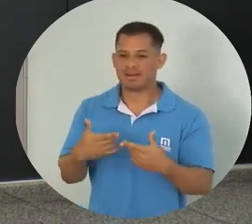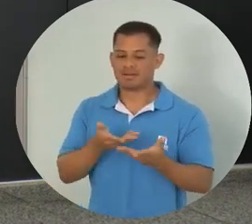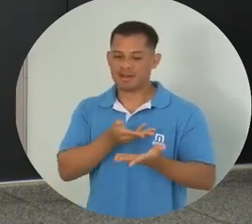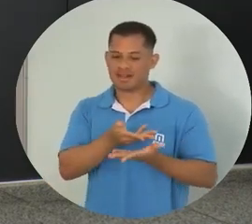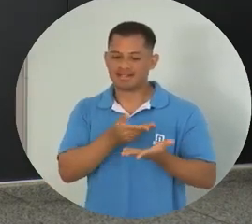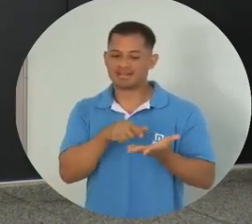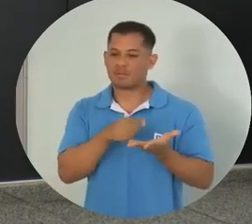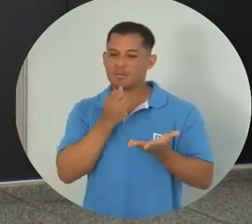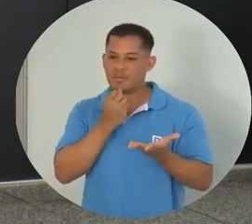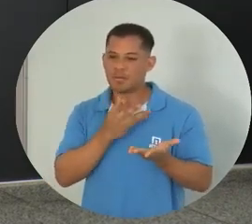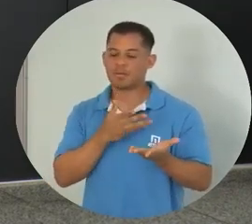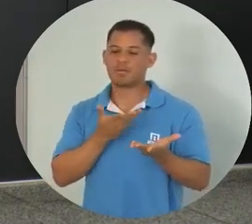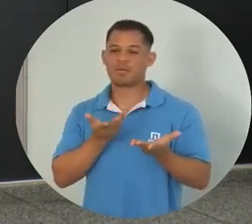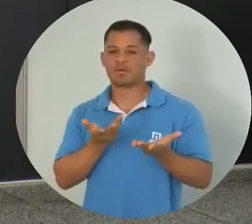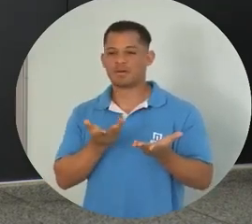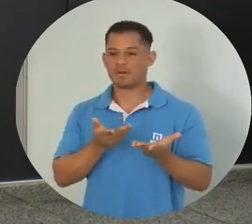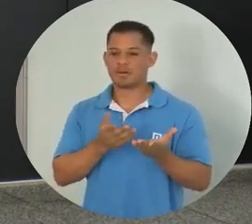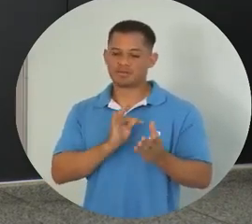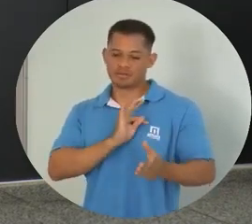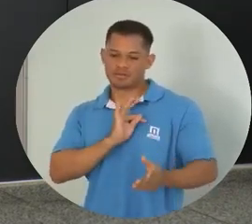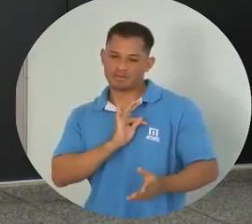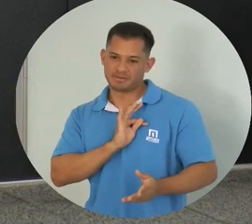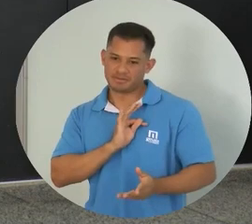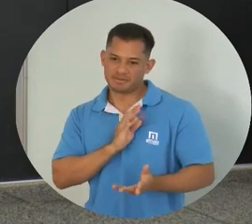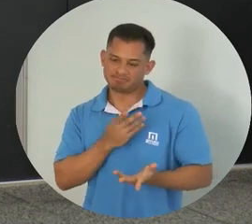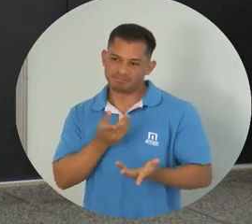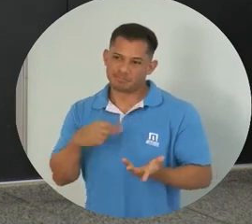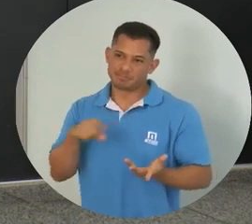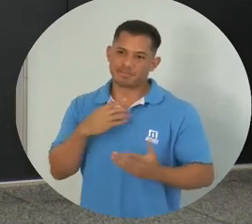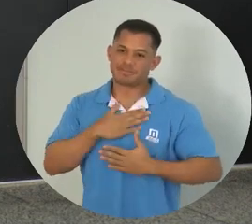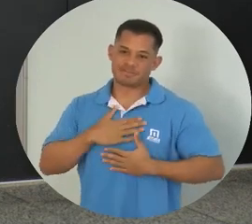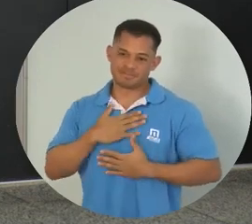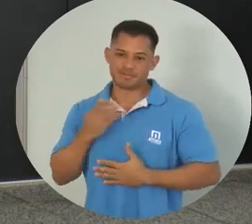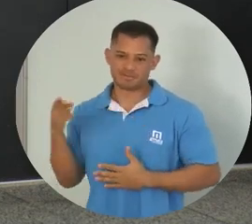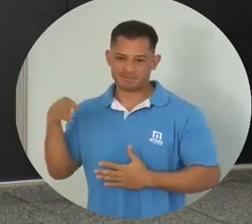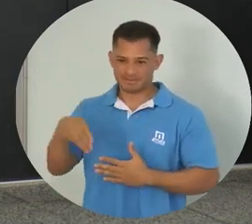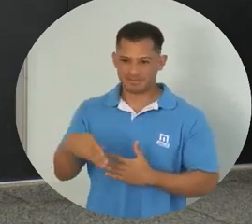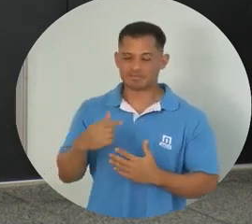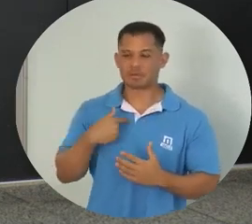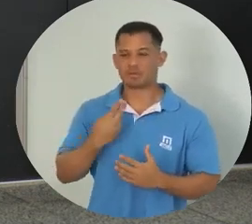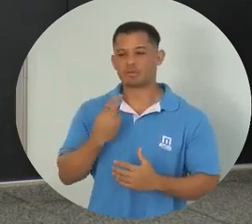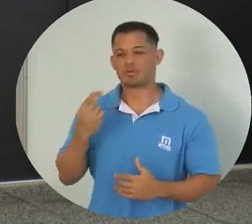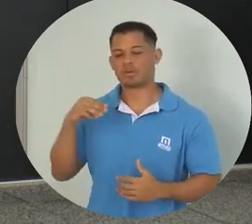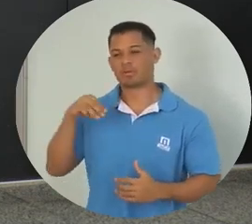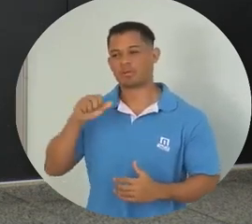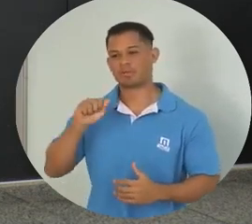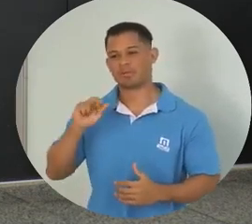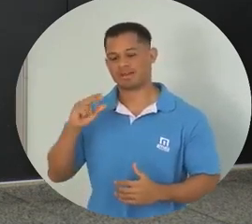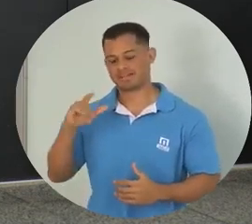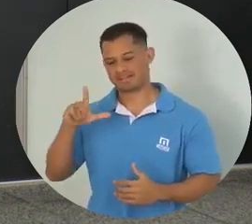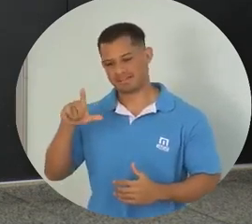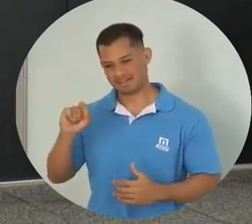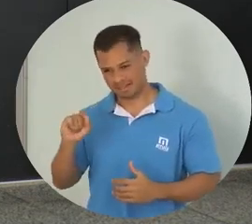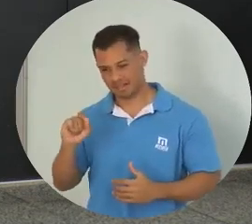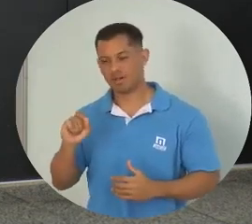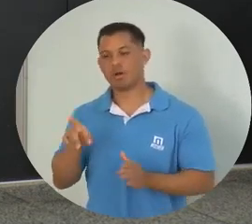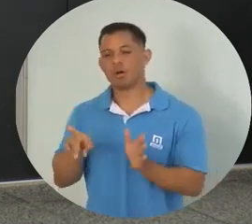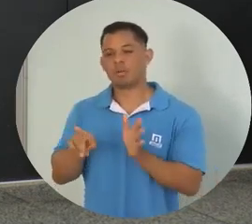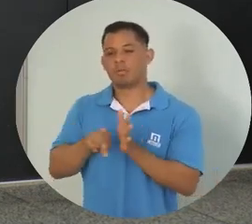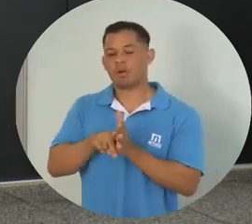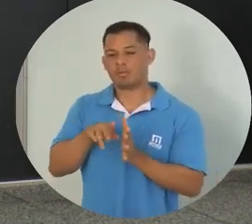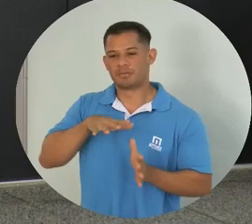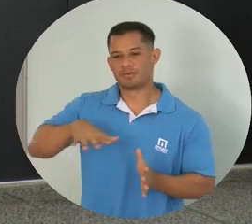sadia, técnica. Nós estamos muito satisfeitos de estarmos aqui. Eu sou Marcelo Botelho, eu atuo na área